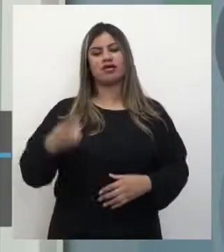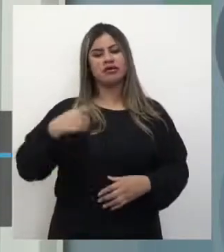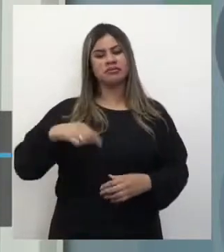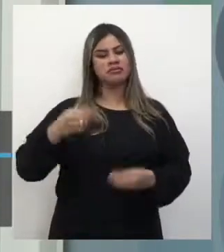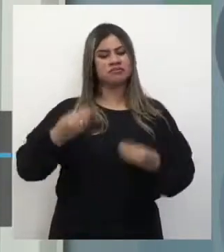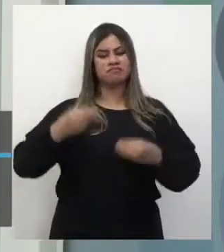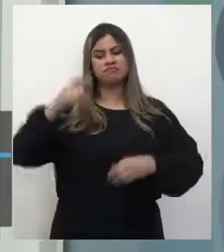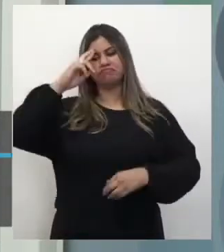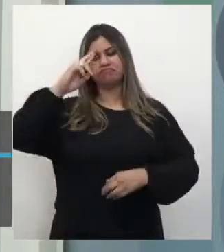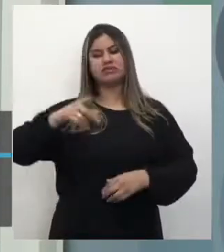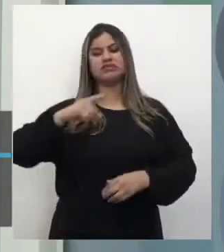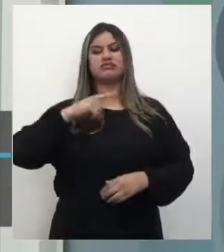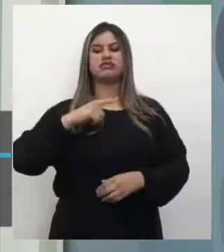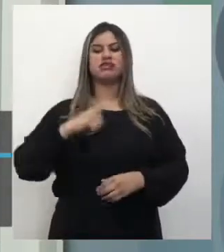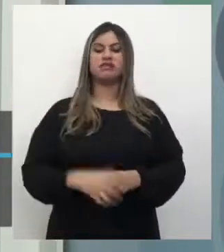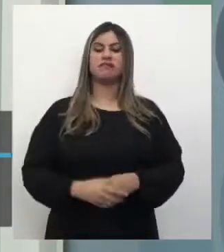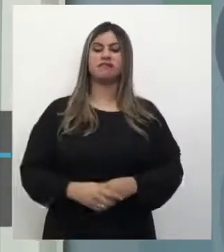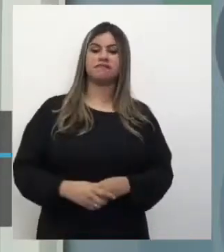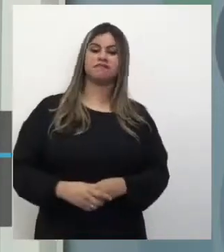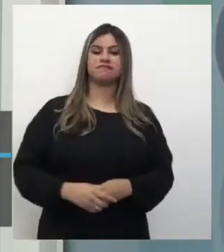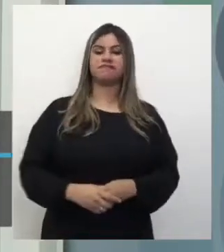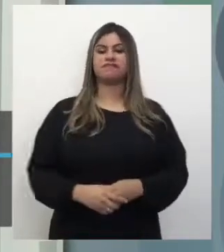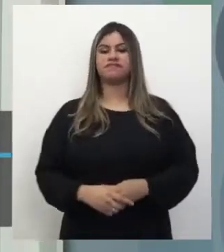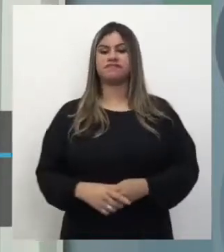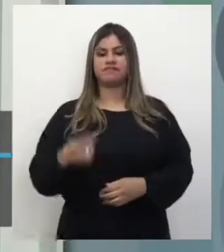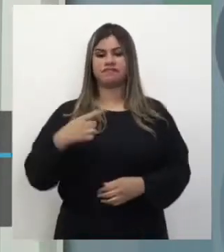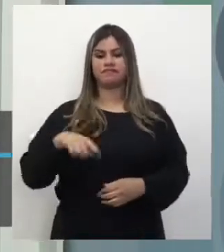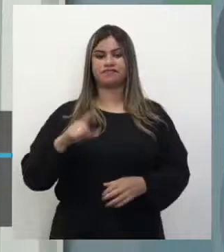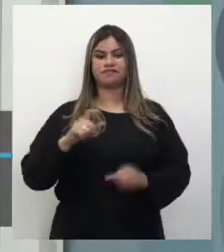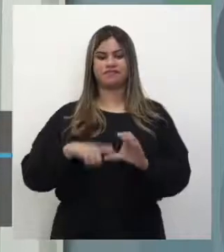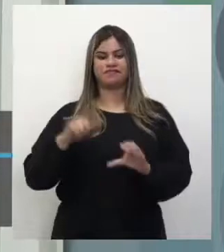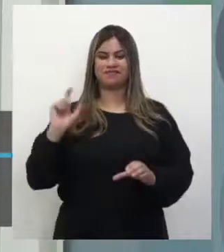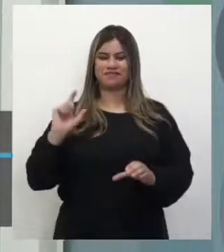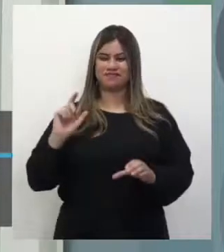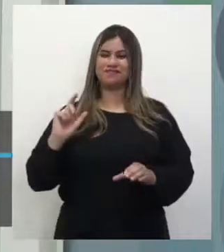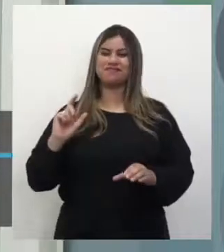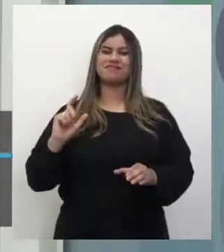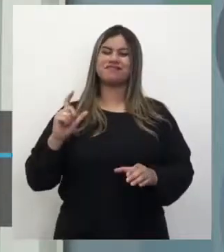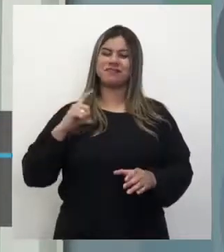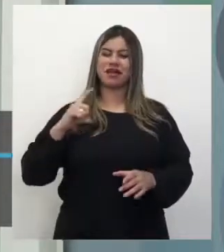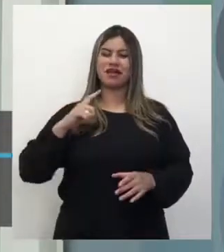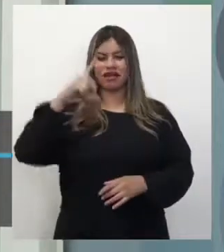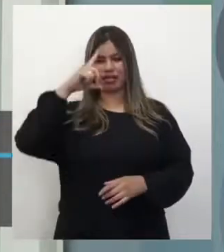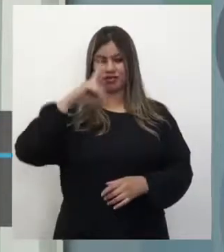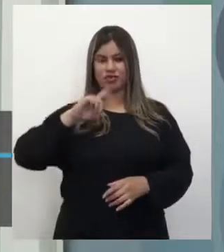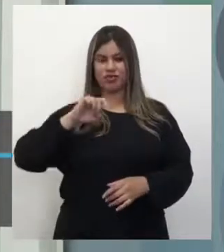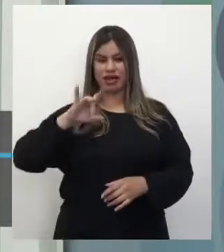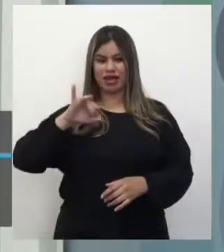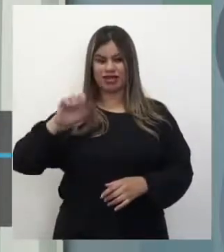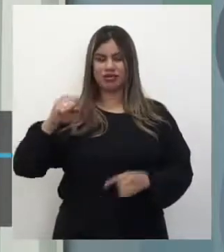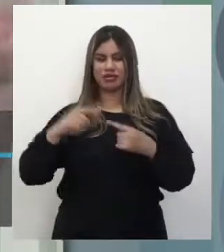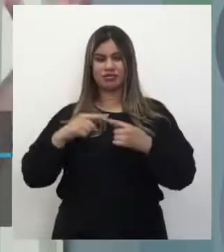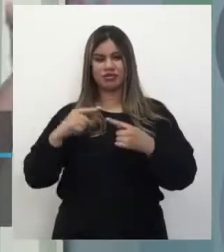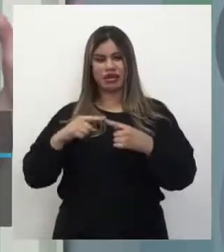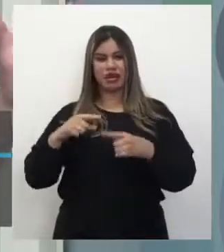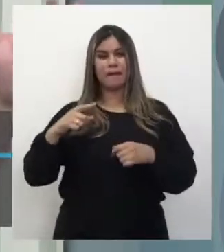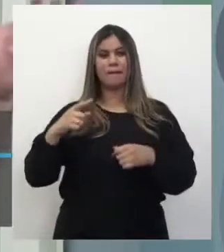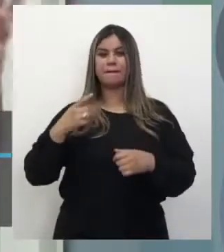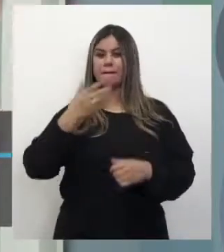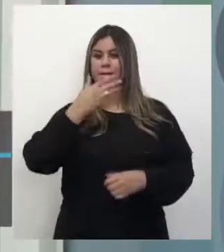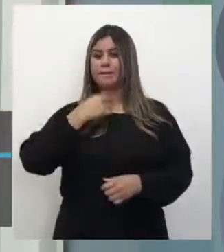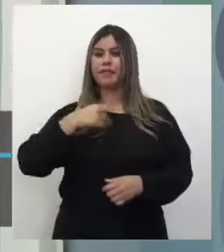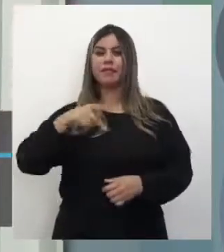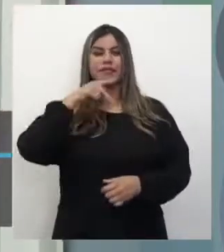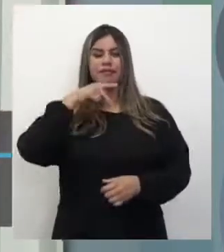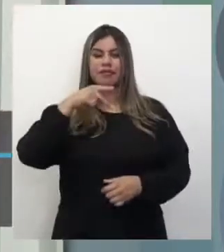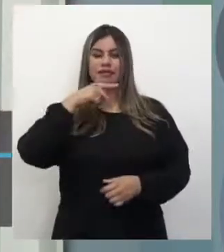razão. Nós somos independentes. Esse dualismo que já existia em Platão, em Descartes, ele fica exacerbado.